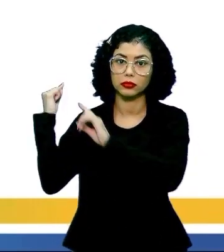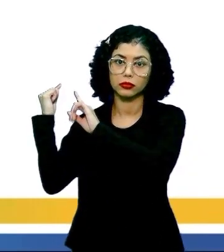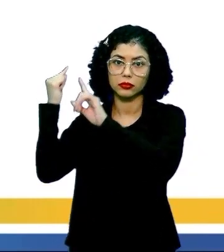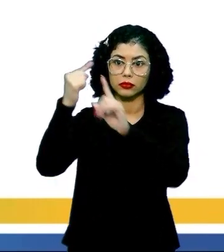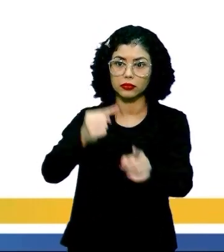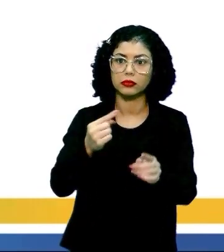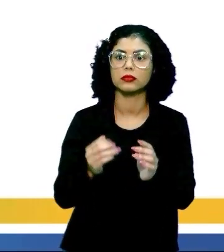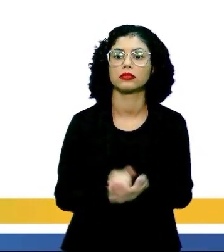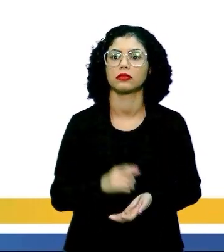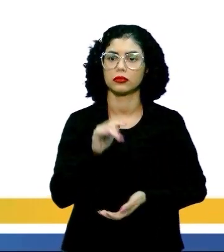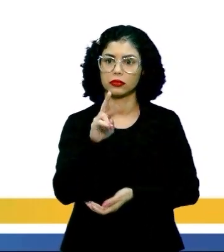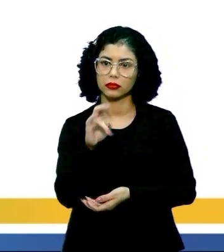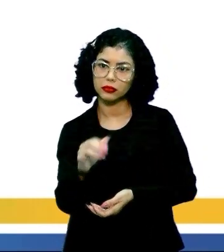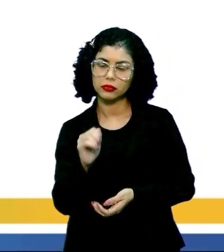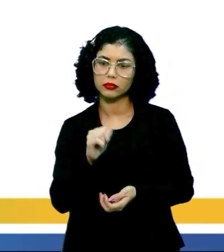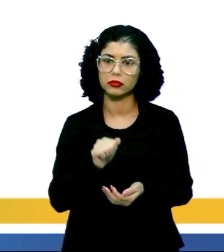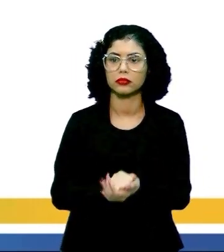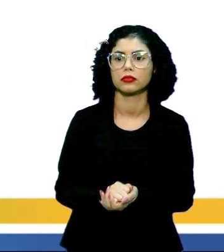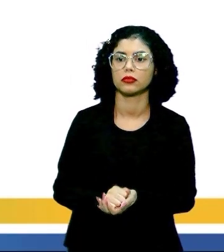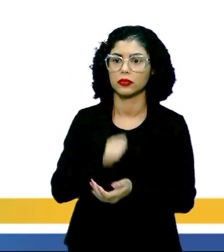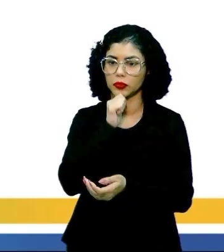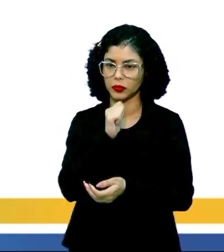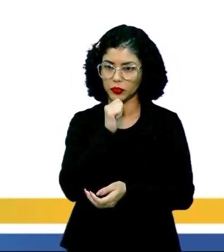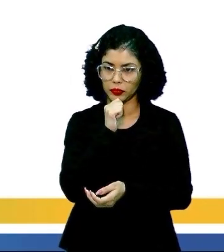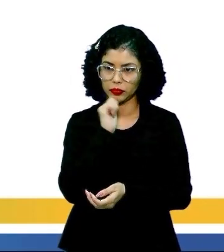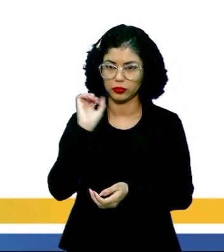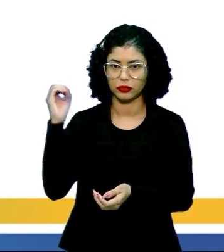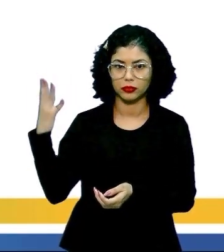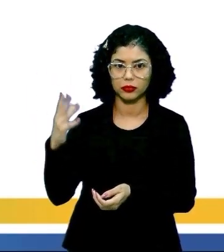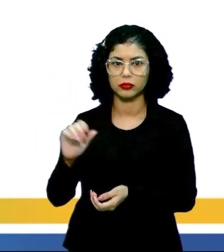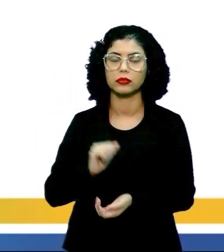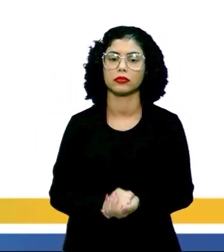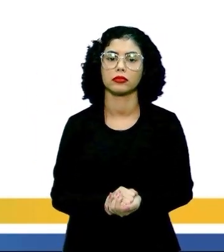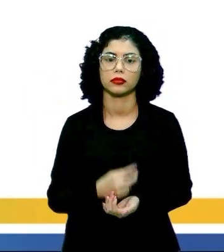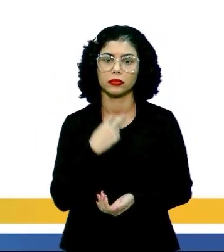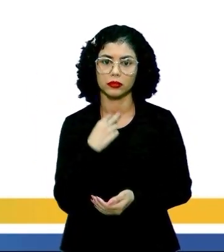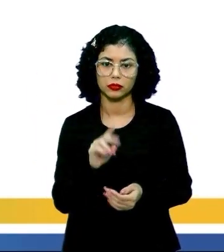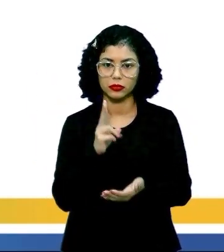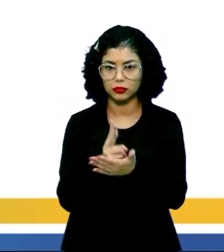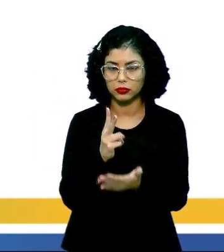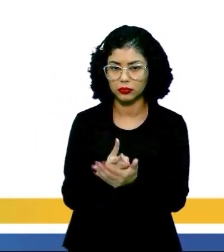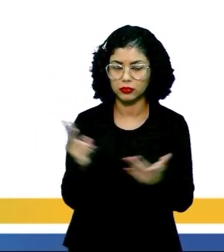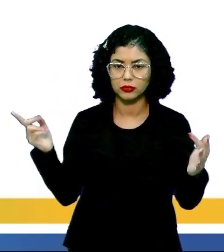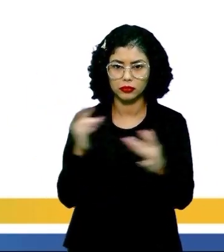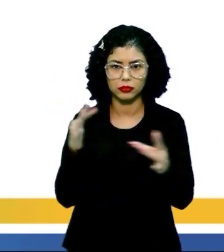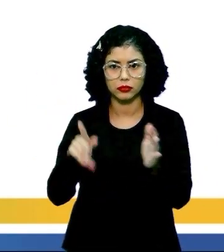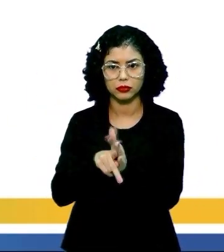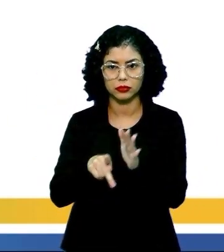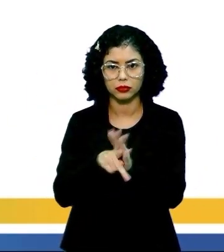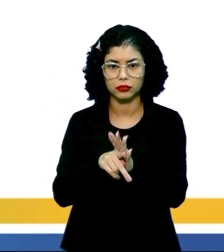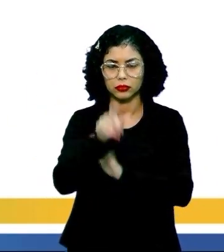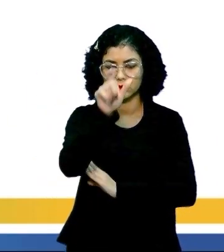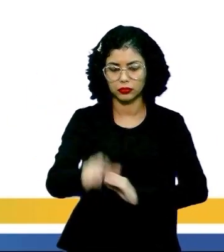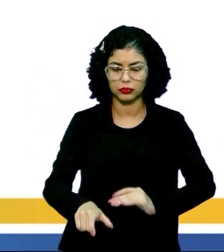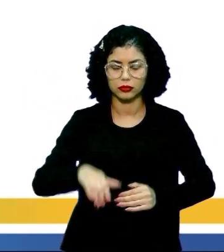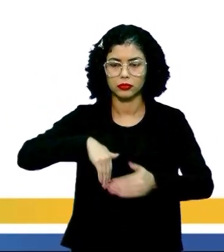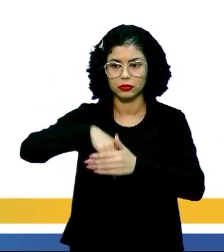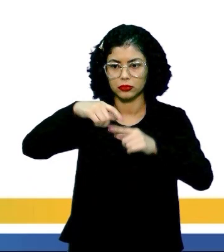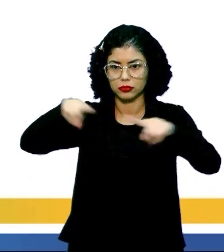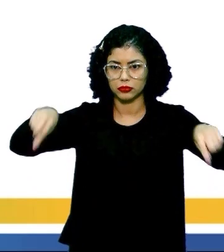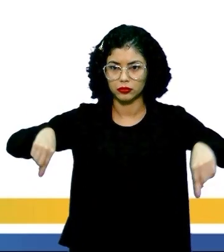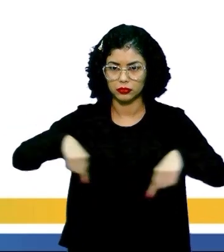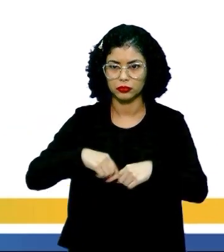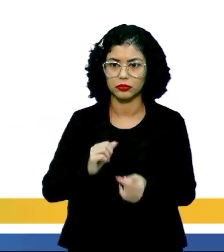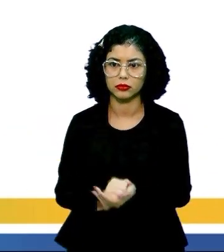voo o dardo aterra numa zona relvada Que costuma ocupar a zona Central dos estádios de atletismo